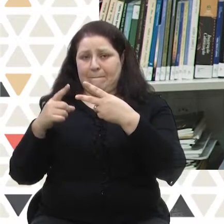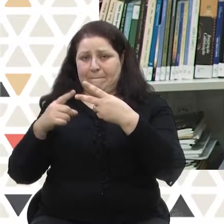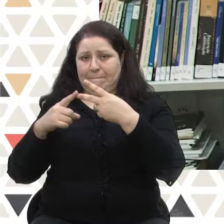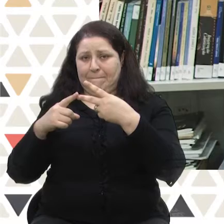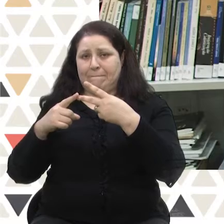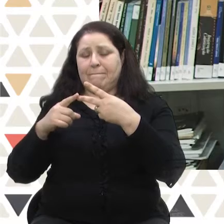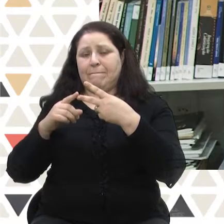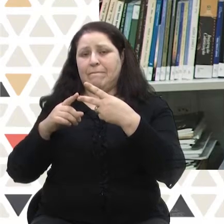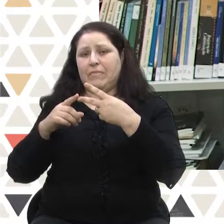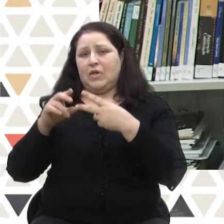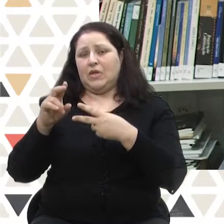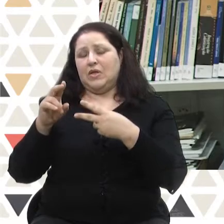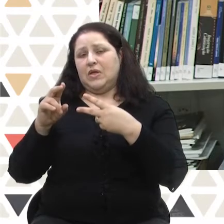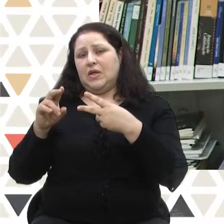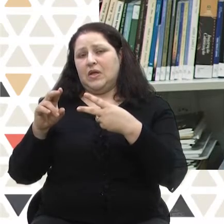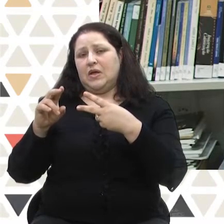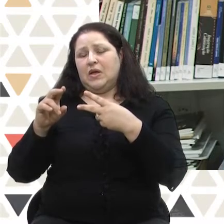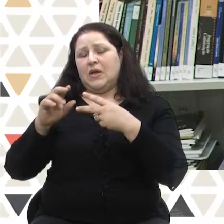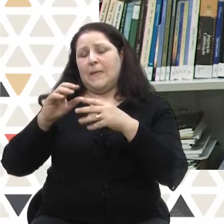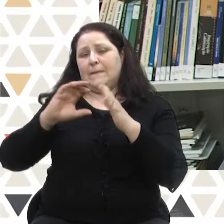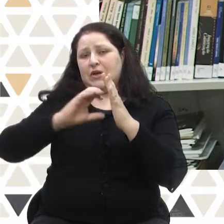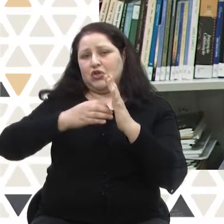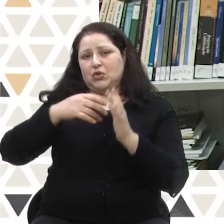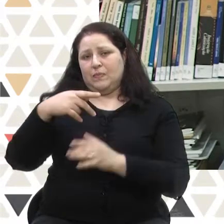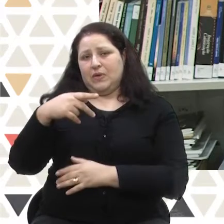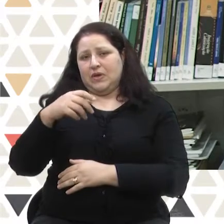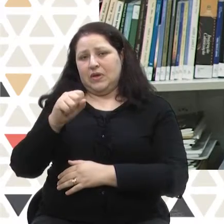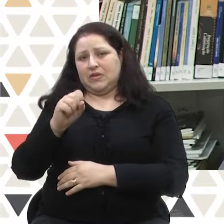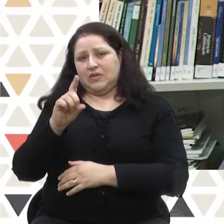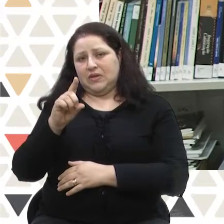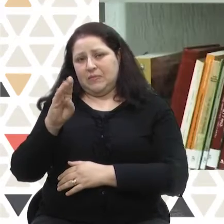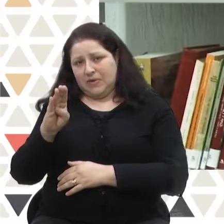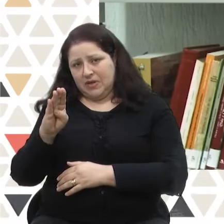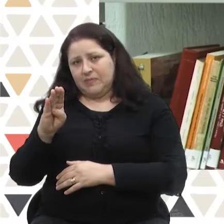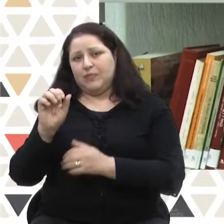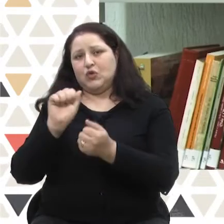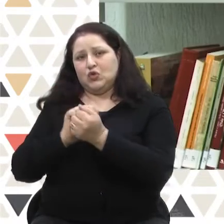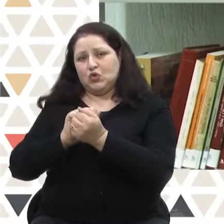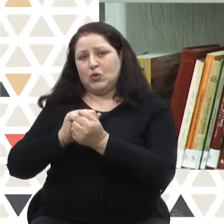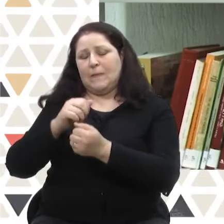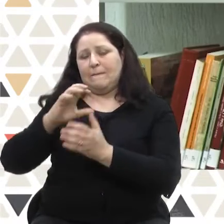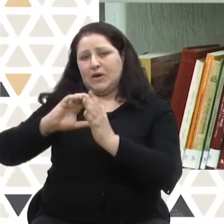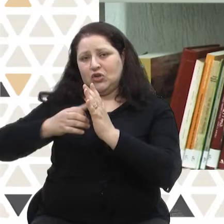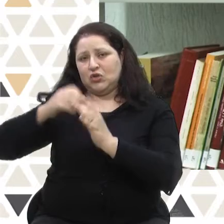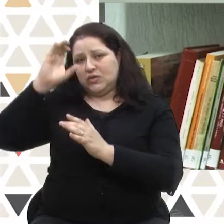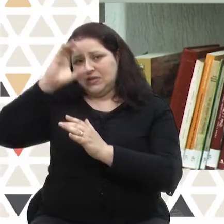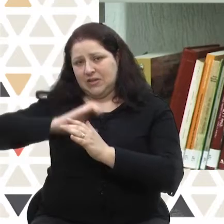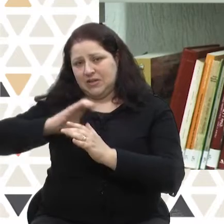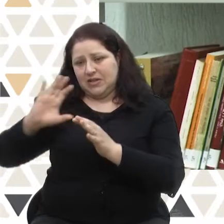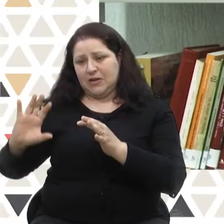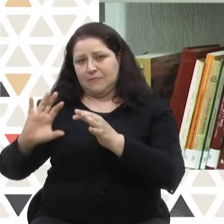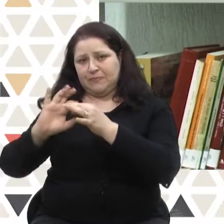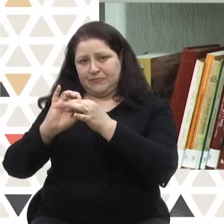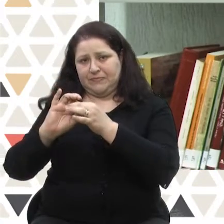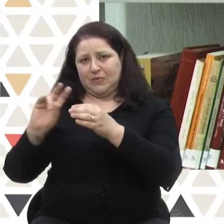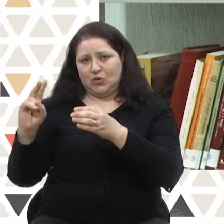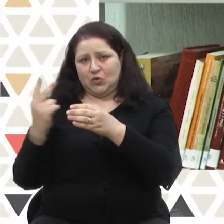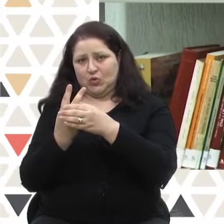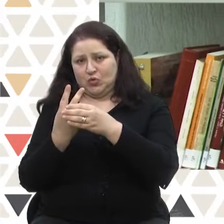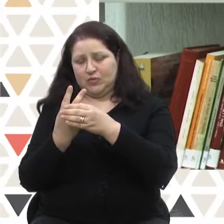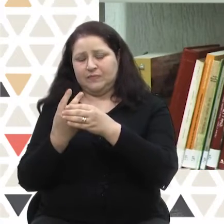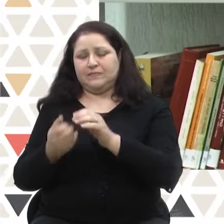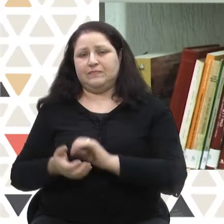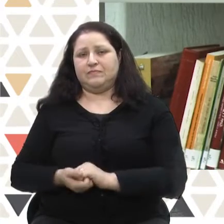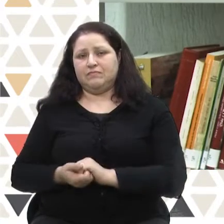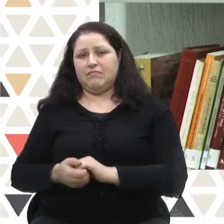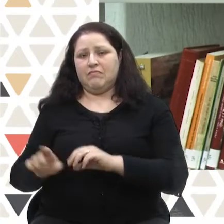A segunda federação constituída é a unificação do PSDB com o Partido